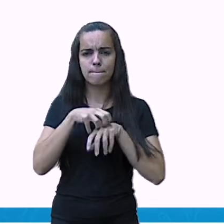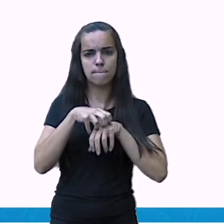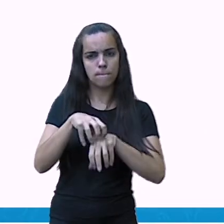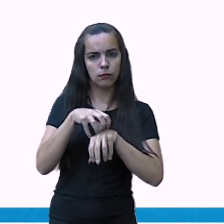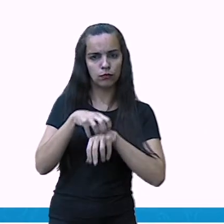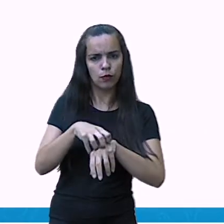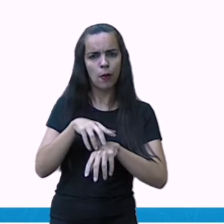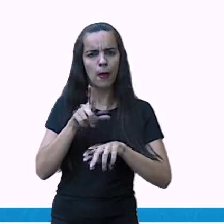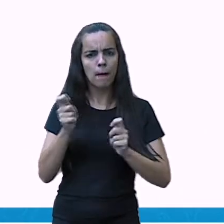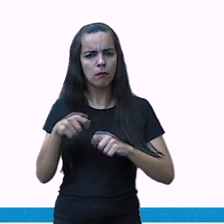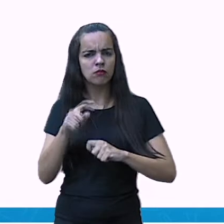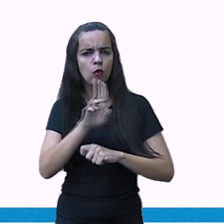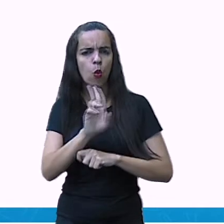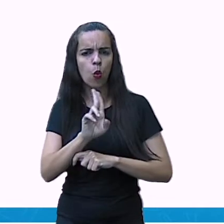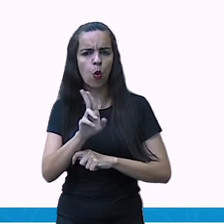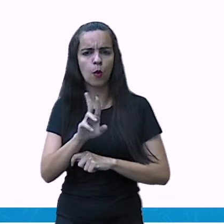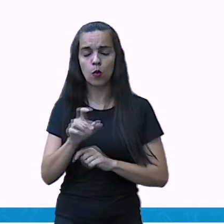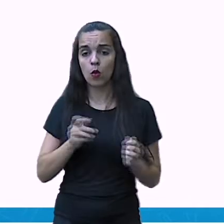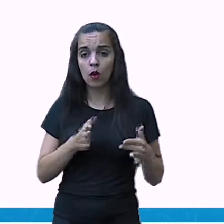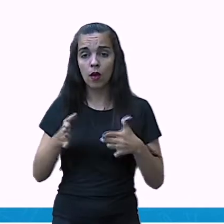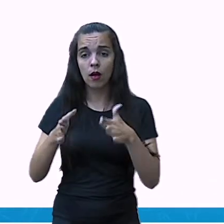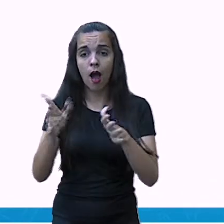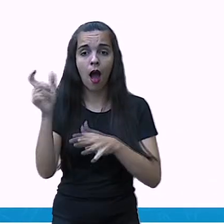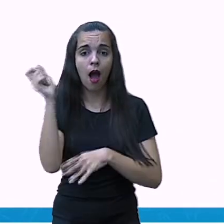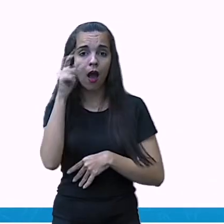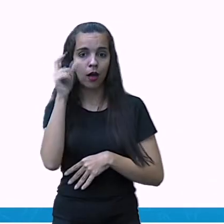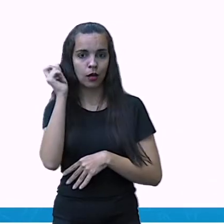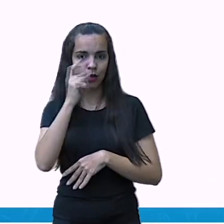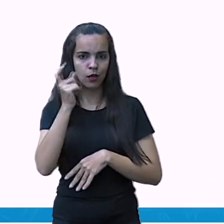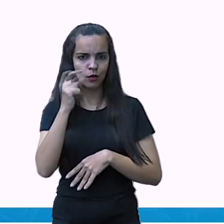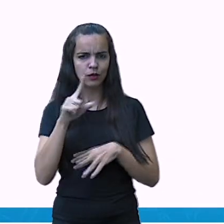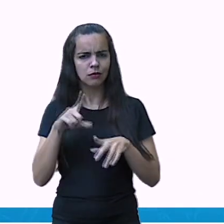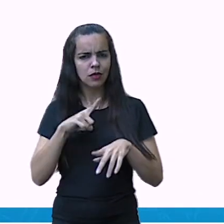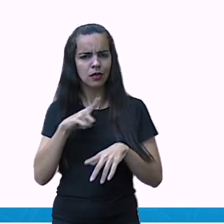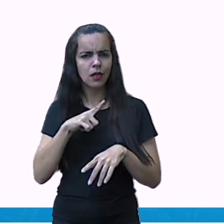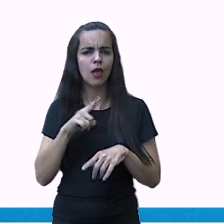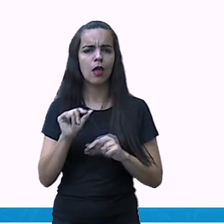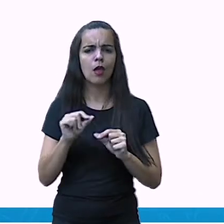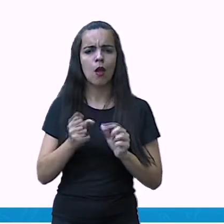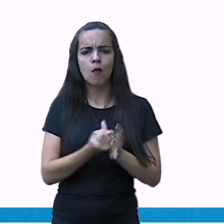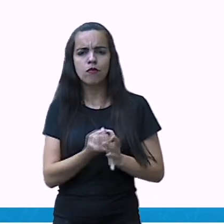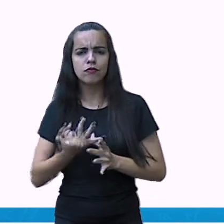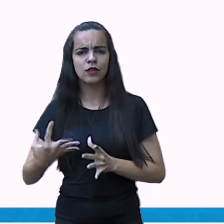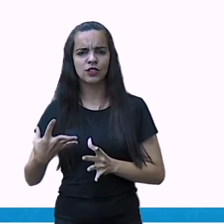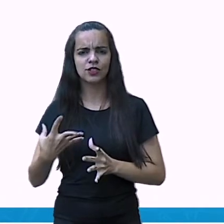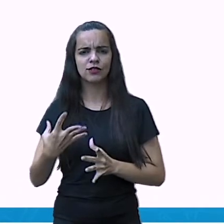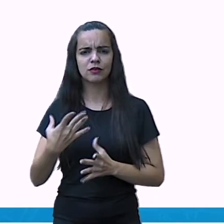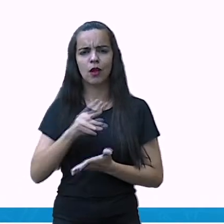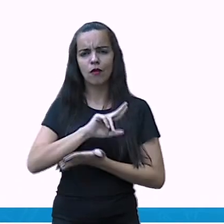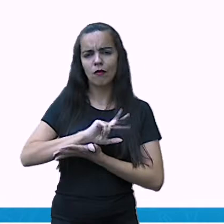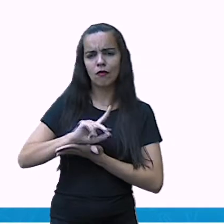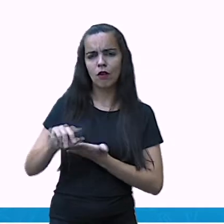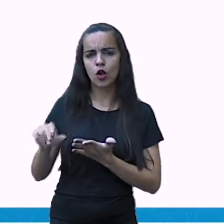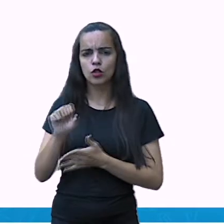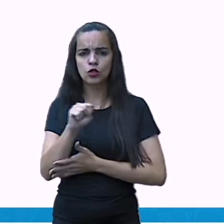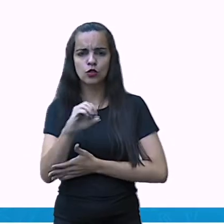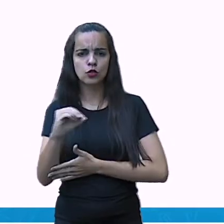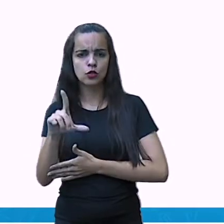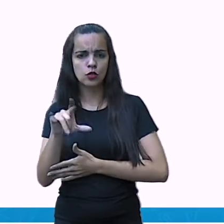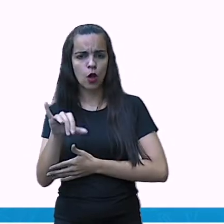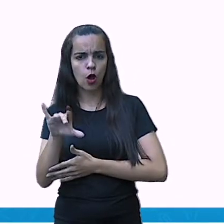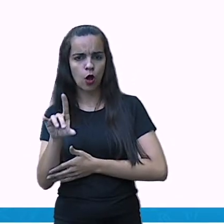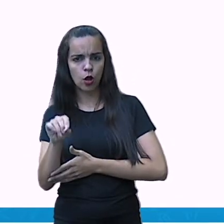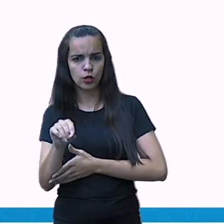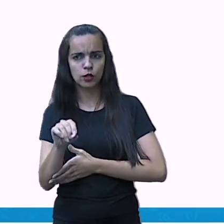São também chamados de rios azuis e possuem pouca quantidade de sedimento. É